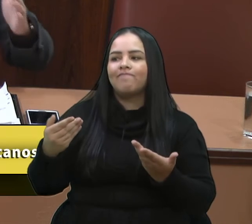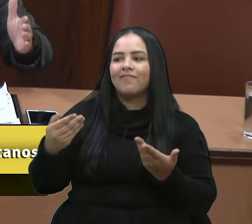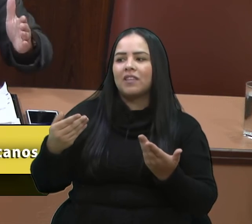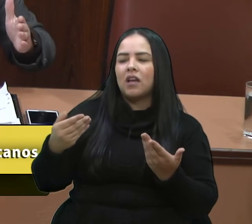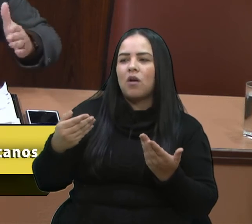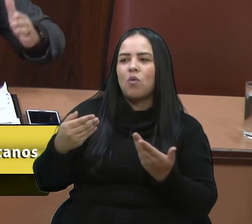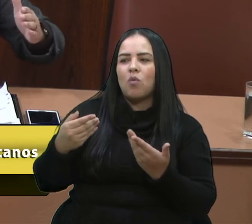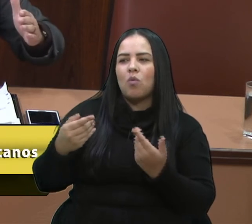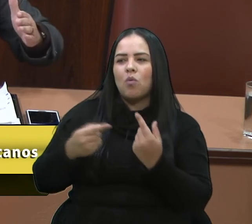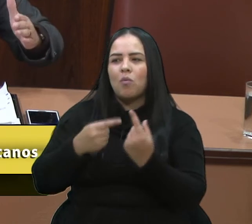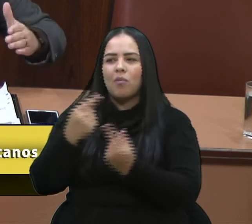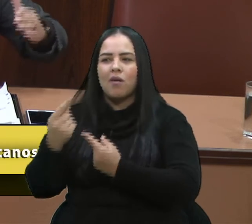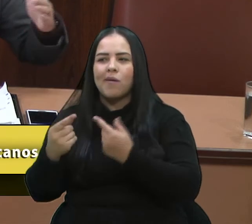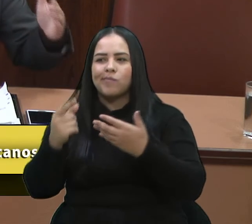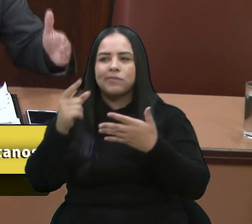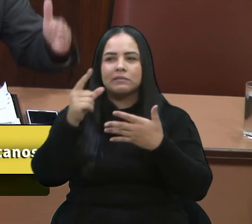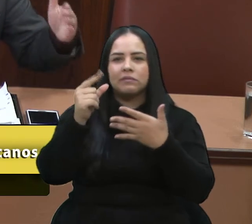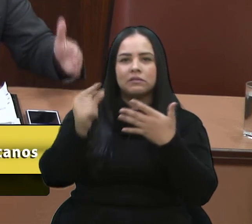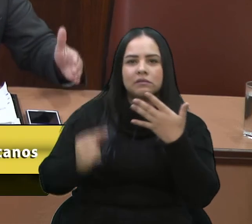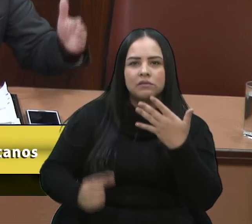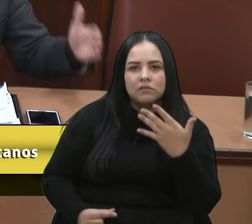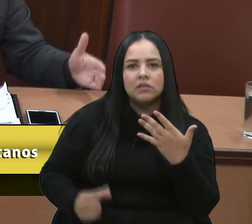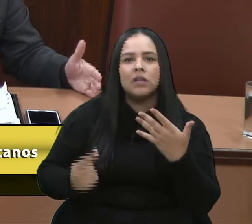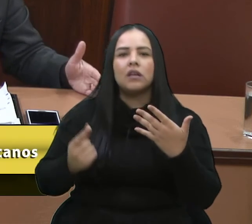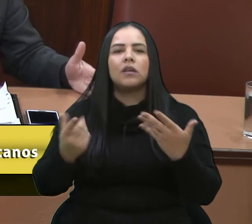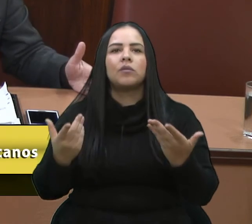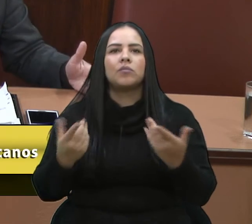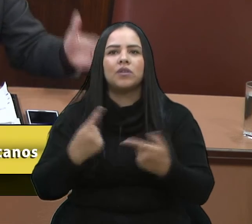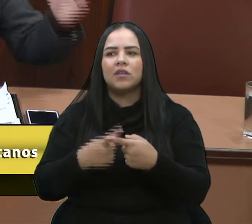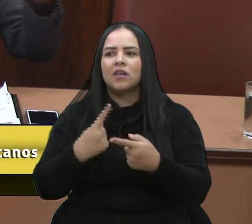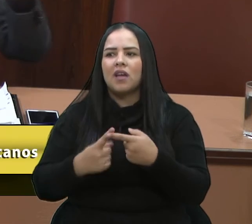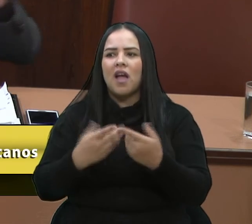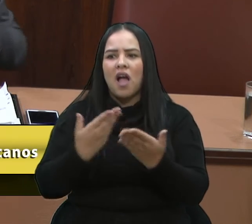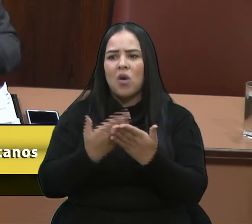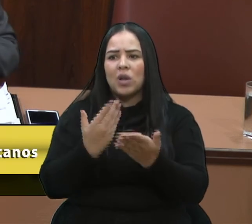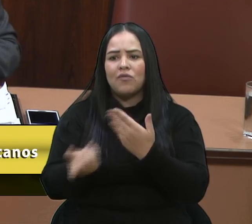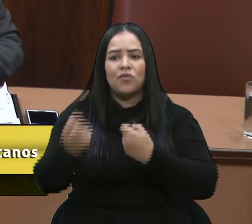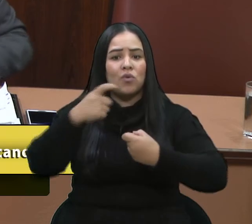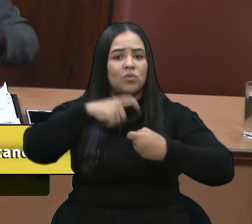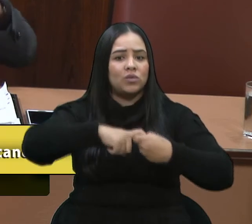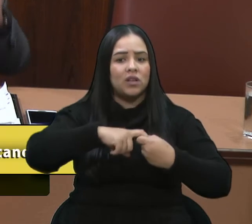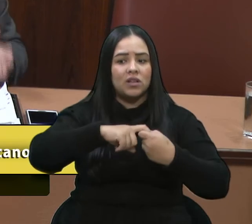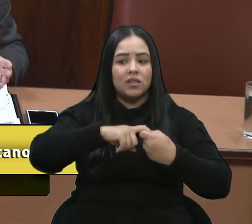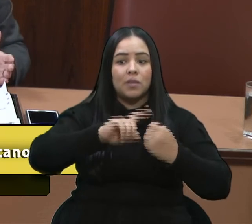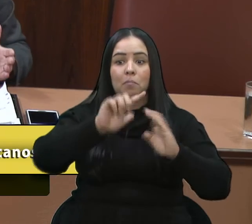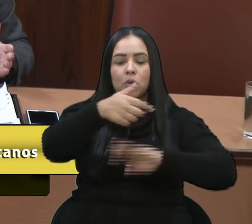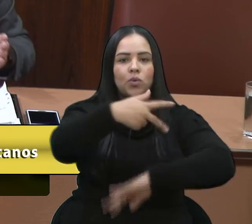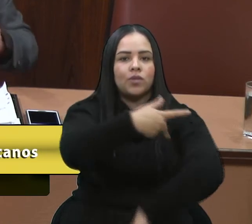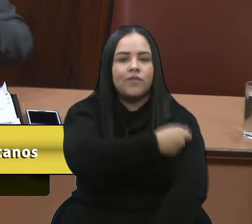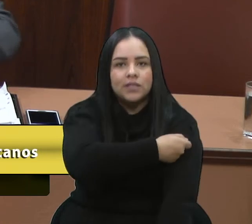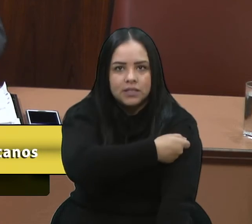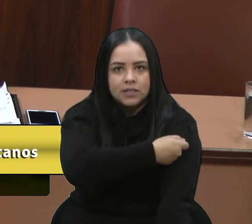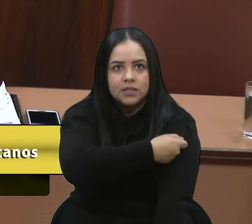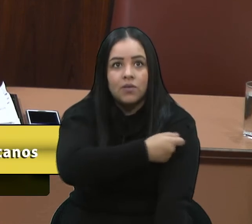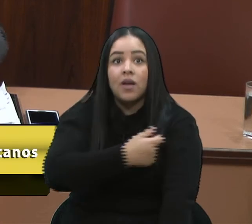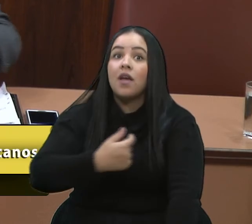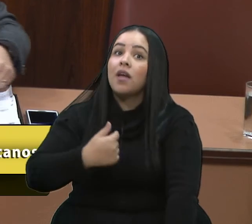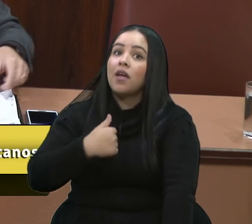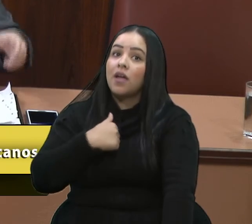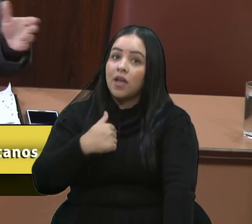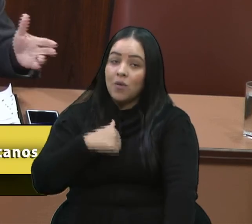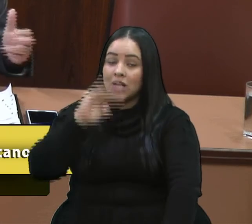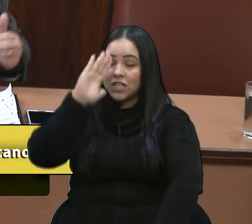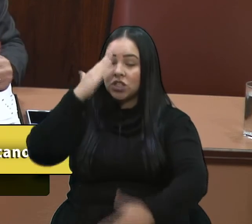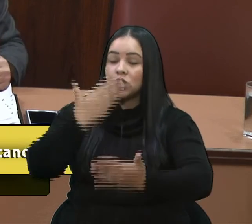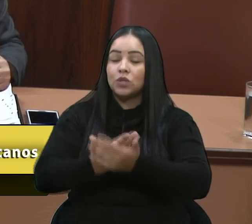de que as aulas vão retornar apenas com a vacinação. Sou a favor da vacinação de todos, porque então vamos fazer aqui